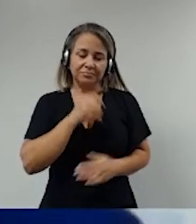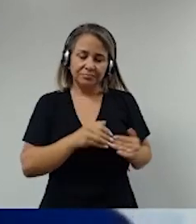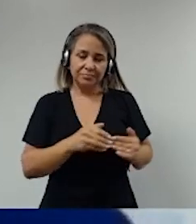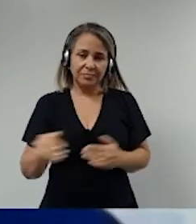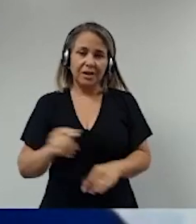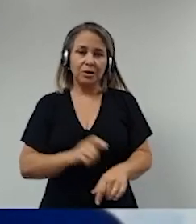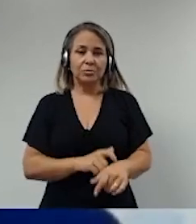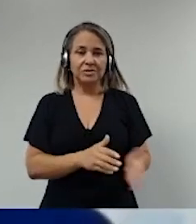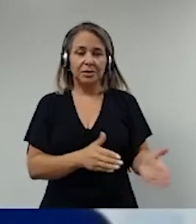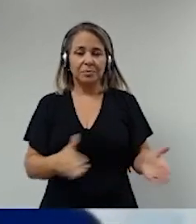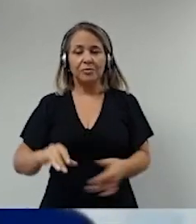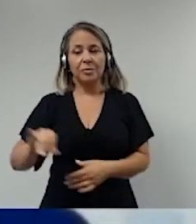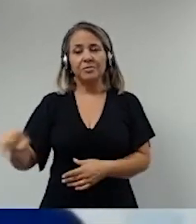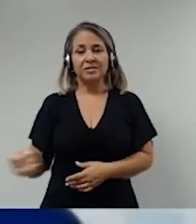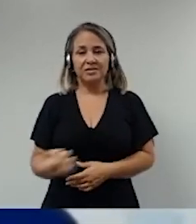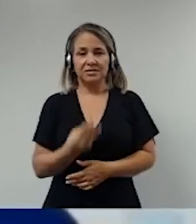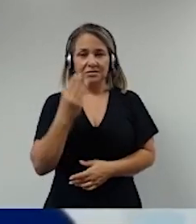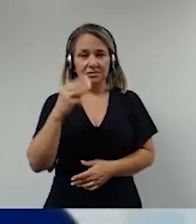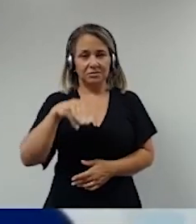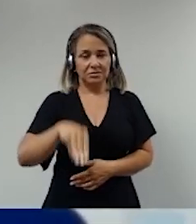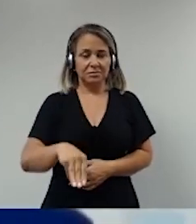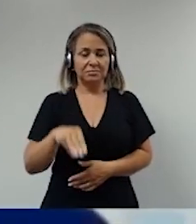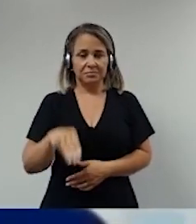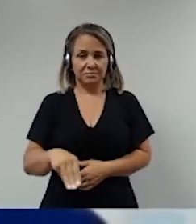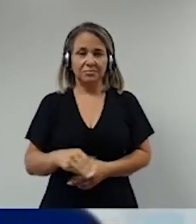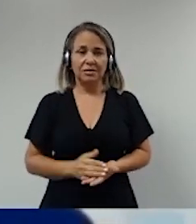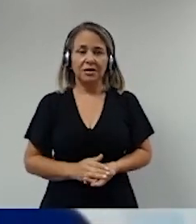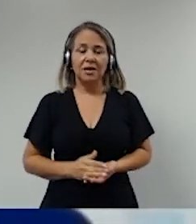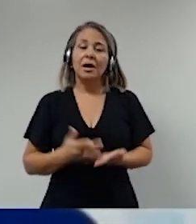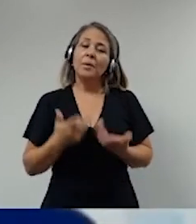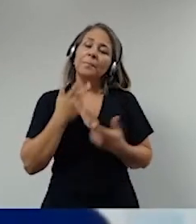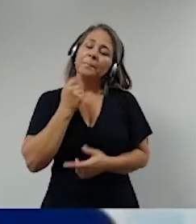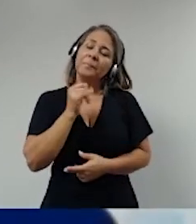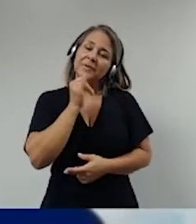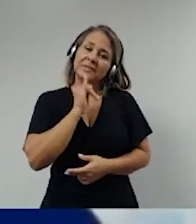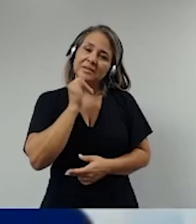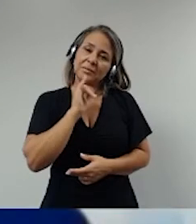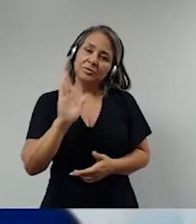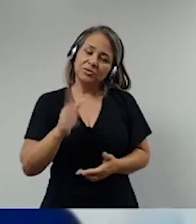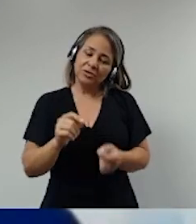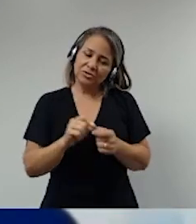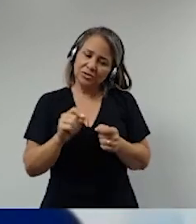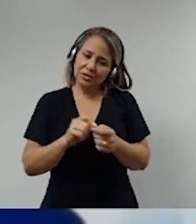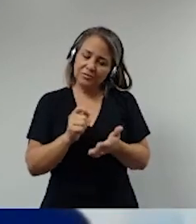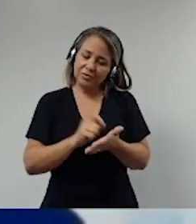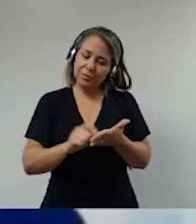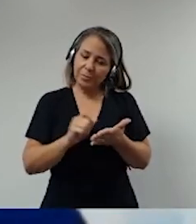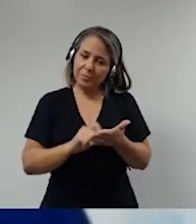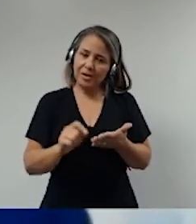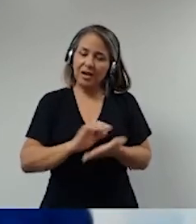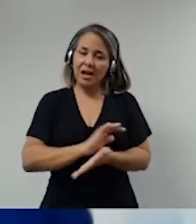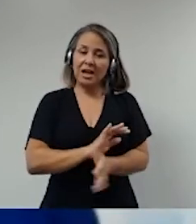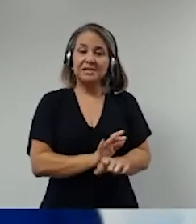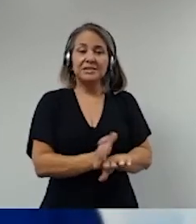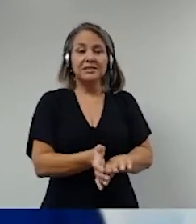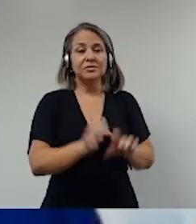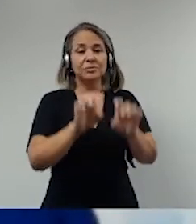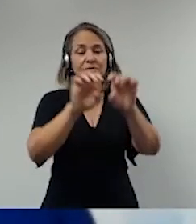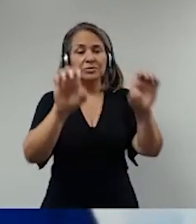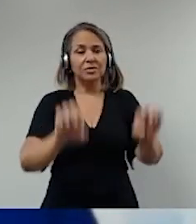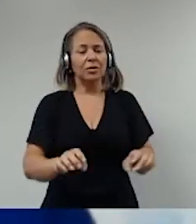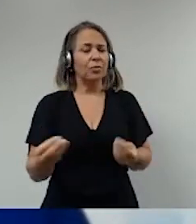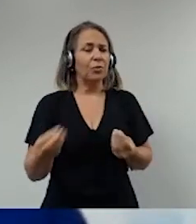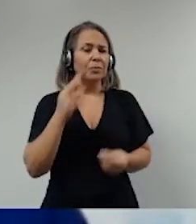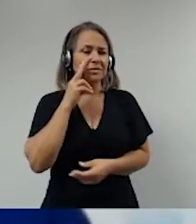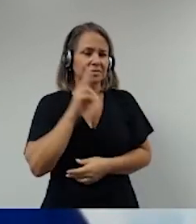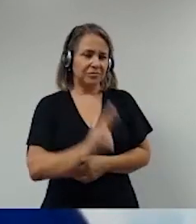queria aproveitar 3 minutos a partir da tua intervenção. Você é autor de uma obra, eu já falei aqui, Racismo Estrutural. Como é que você vê